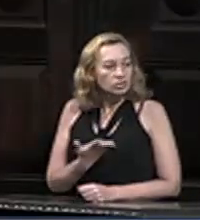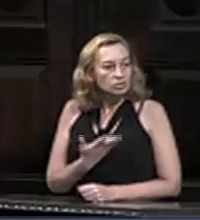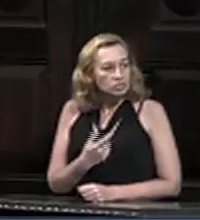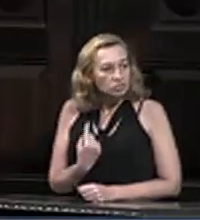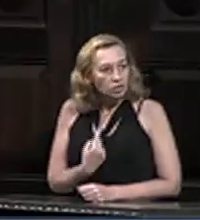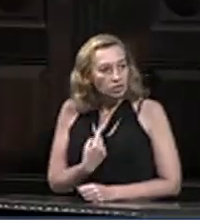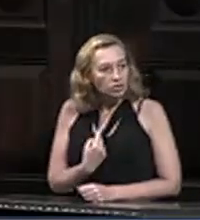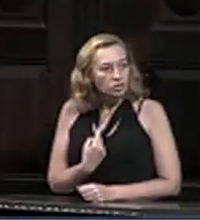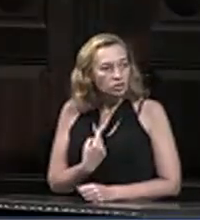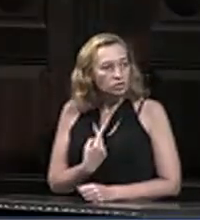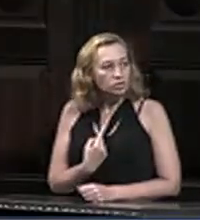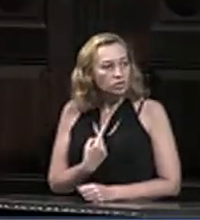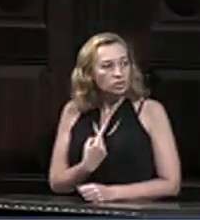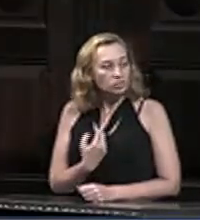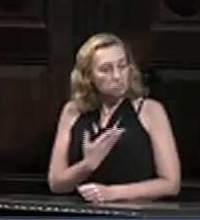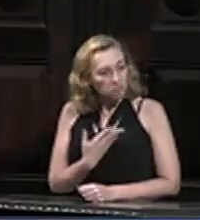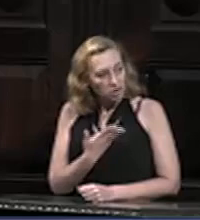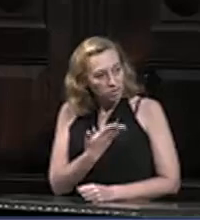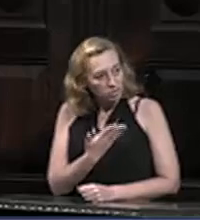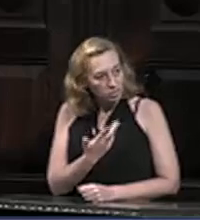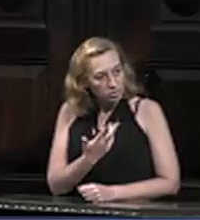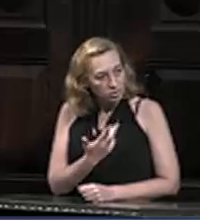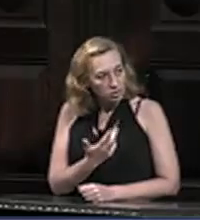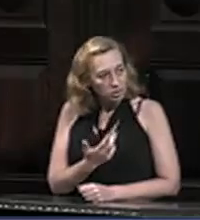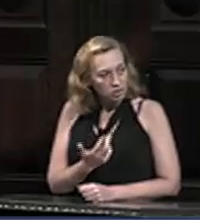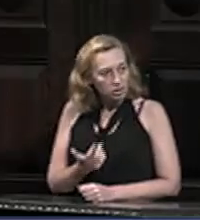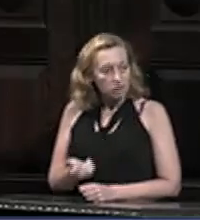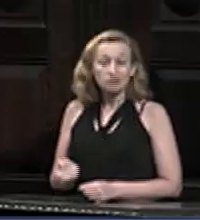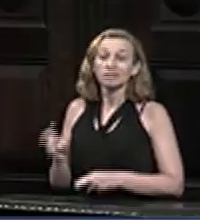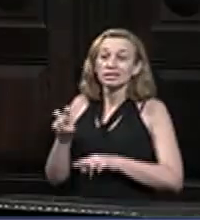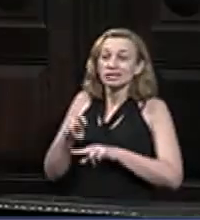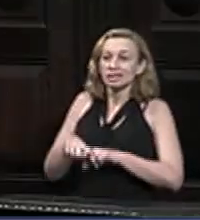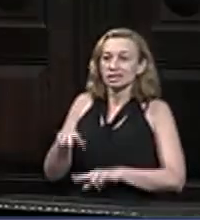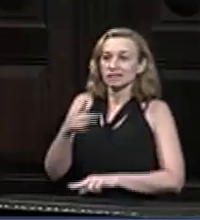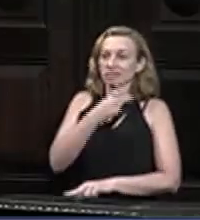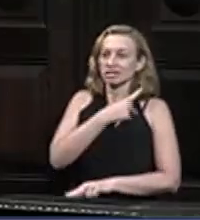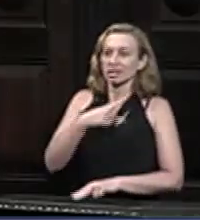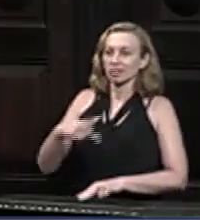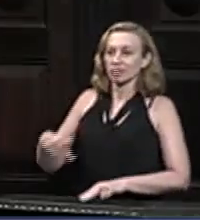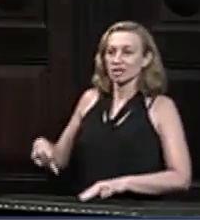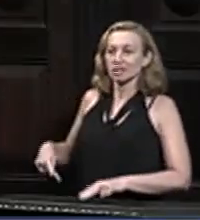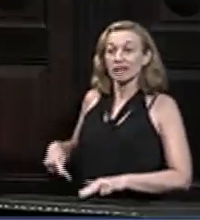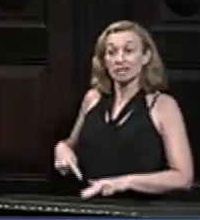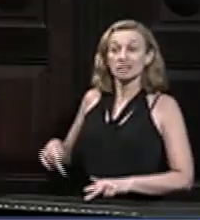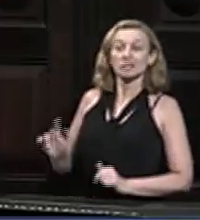que ocupam a cadeira da presidência,